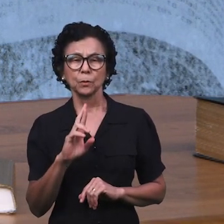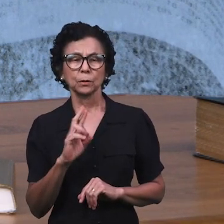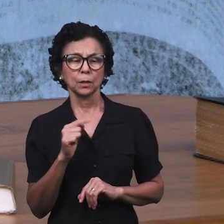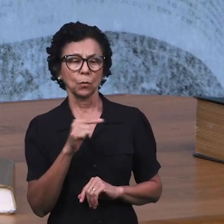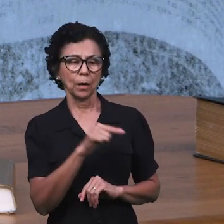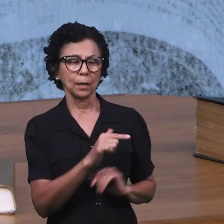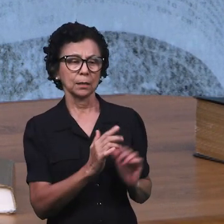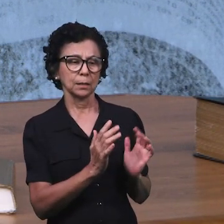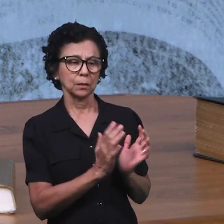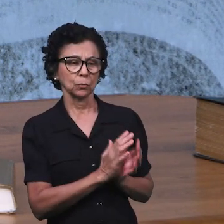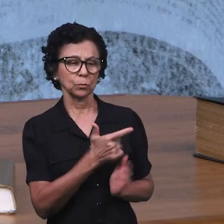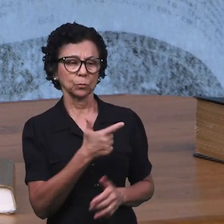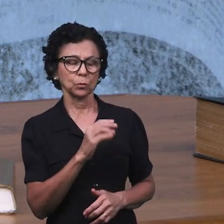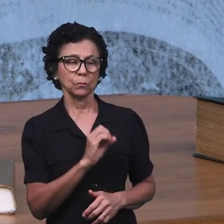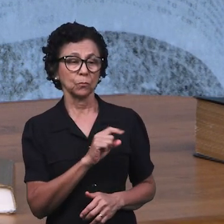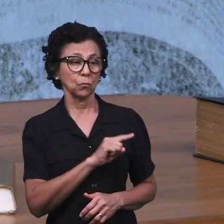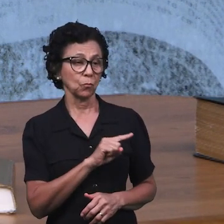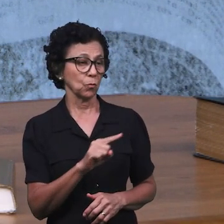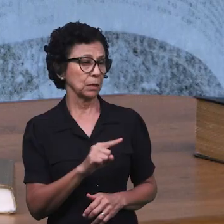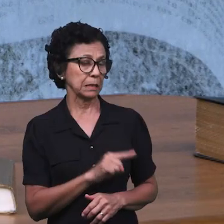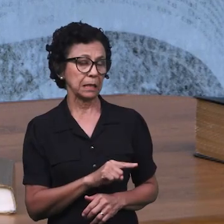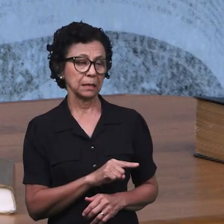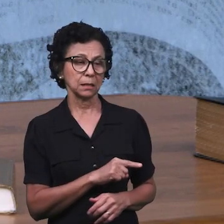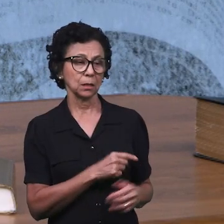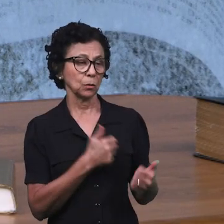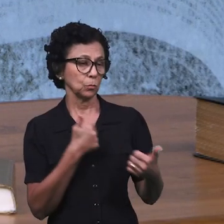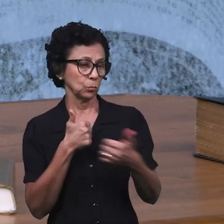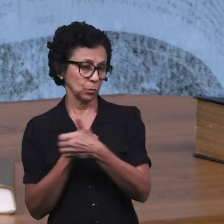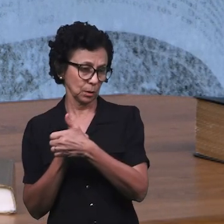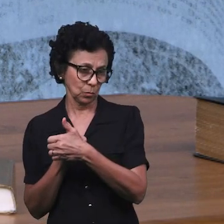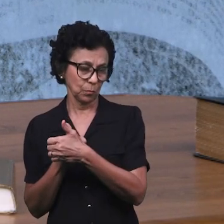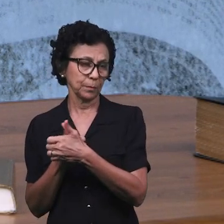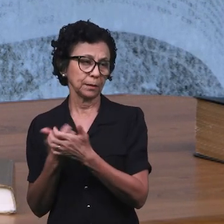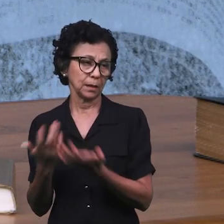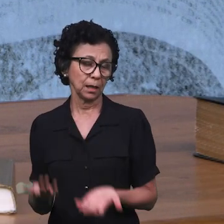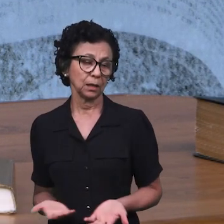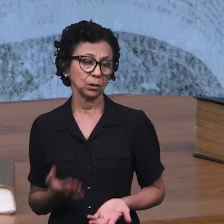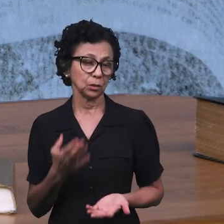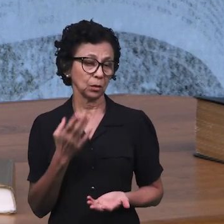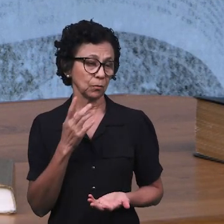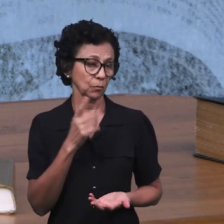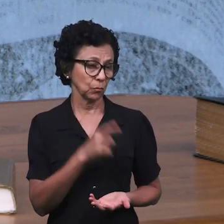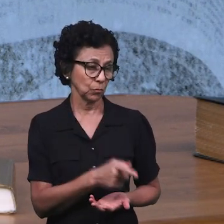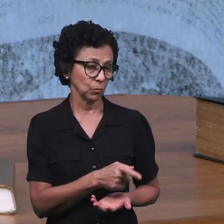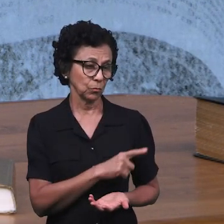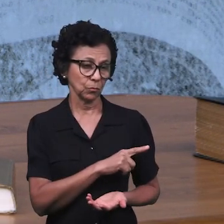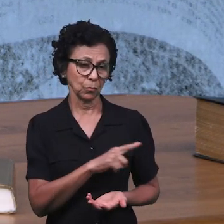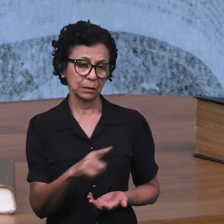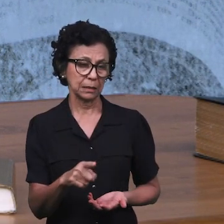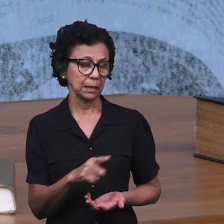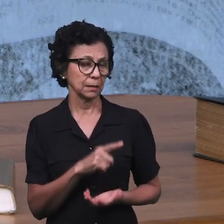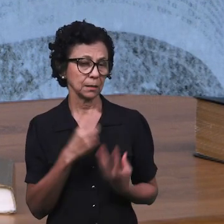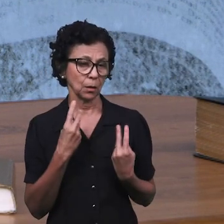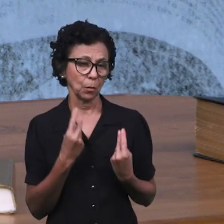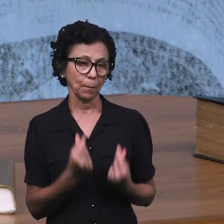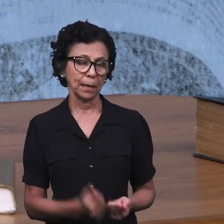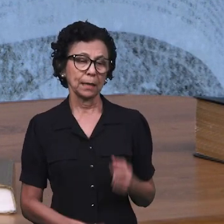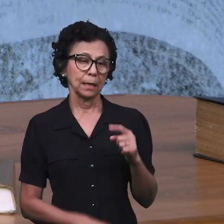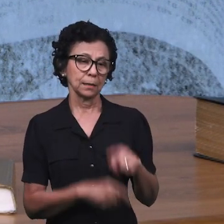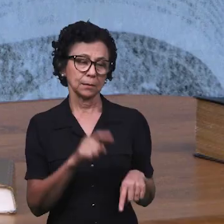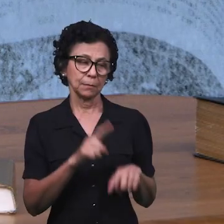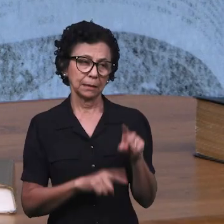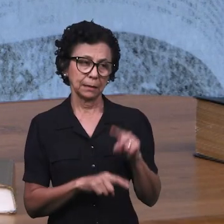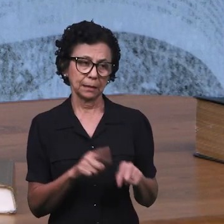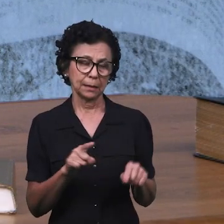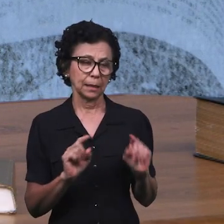conosco, não lhes daremos do despojo que libertamos, mas que leve cada um sua mulher e